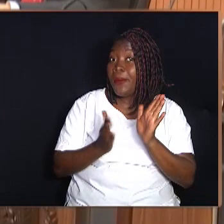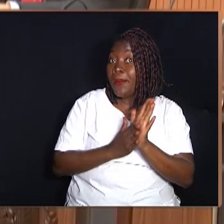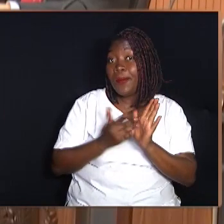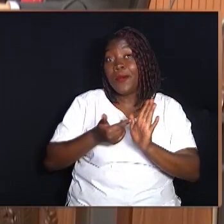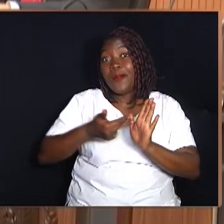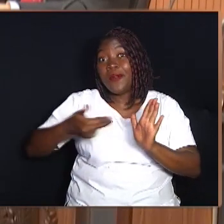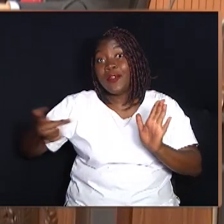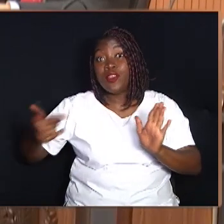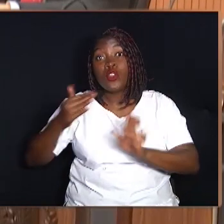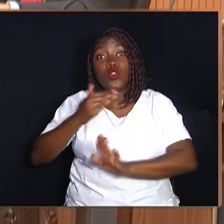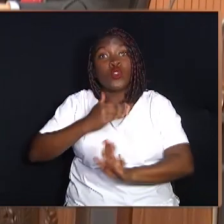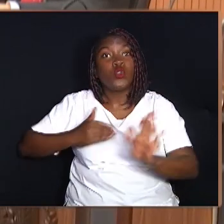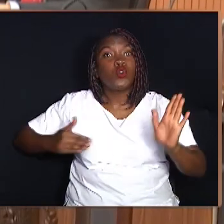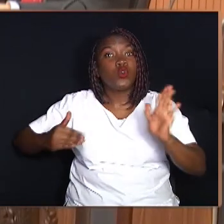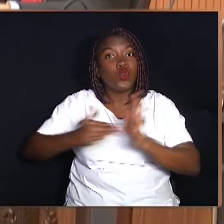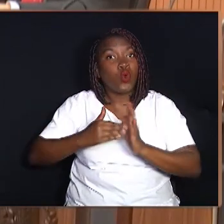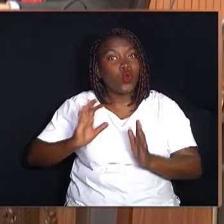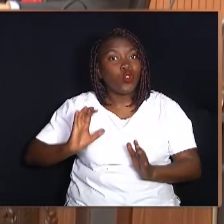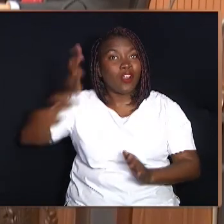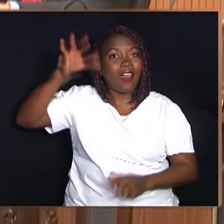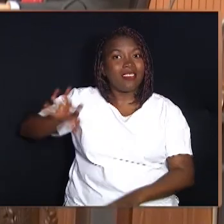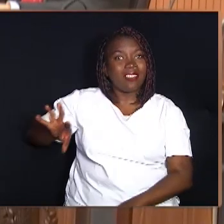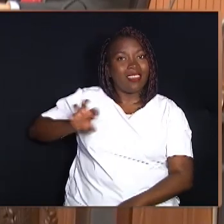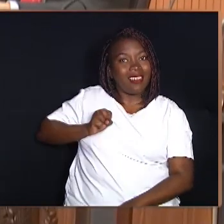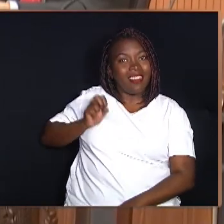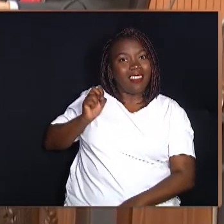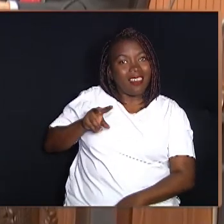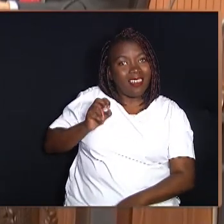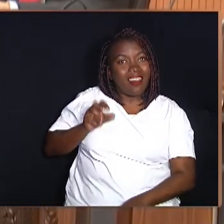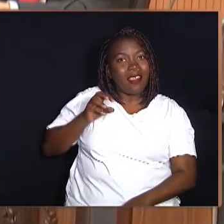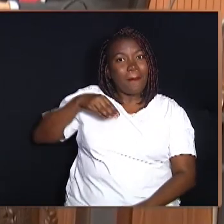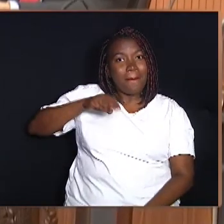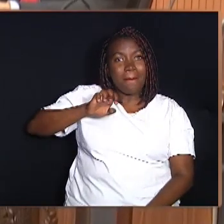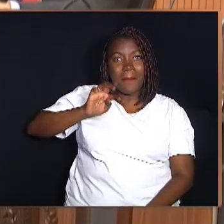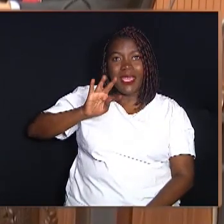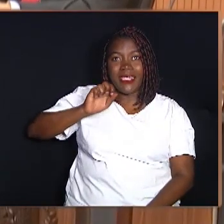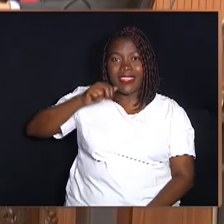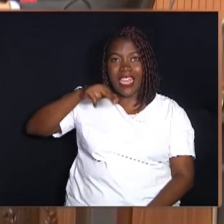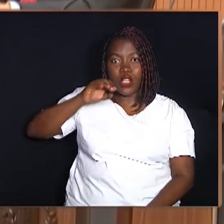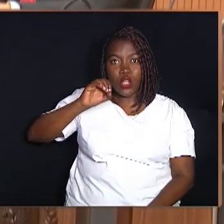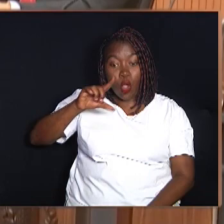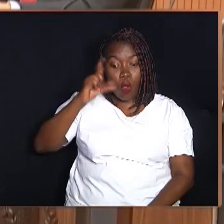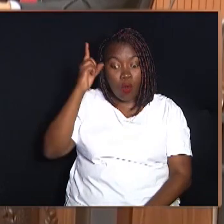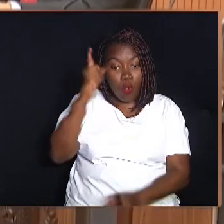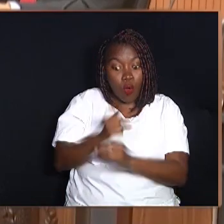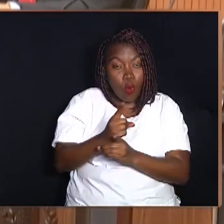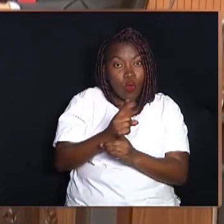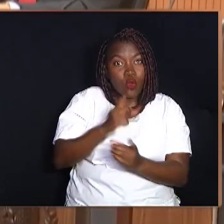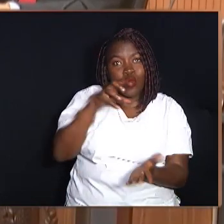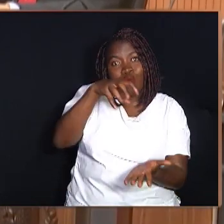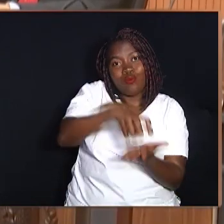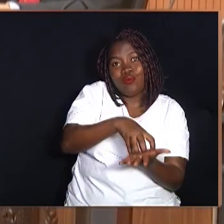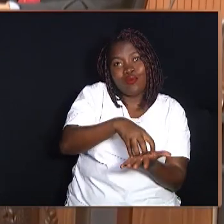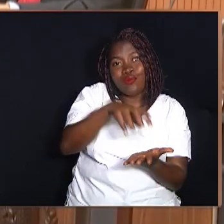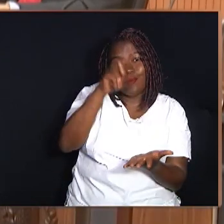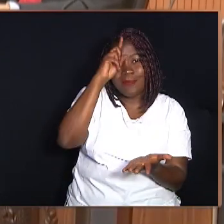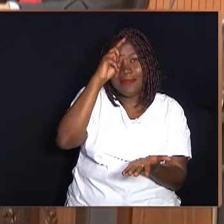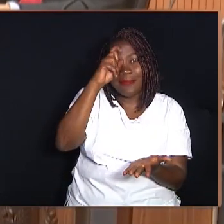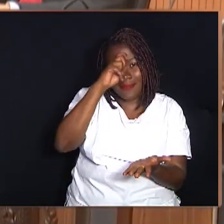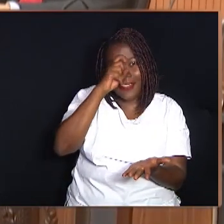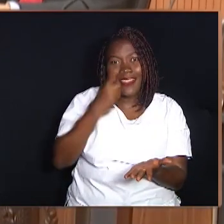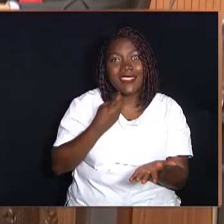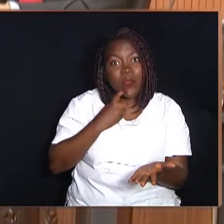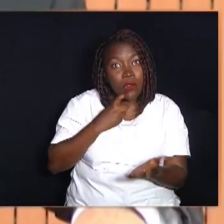que todos os casos de contaminação por metanol identificados nos Centros de Atendimento de Saúde de Campinas